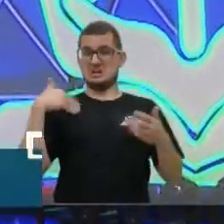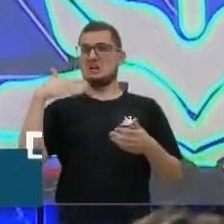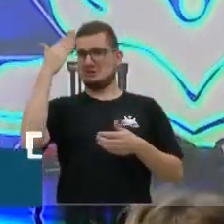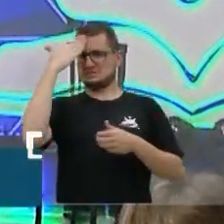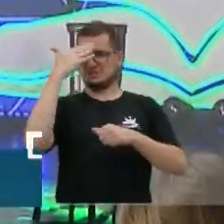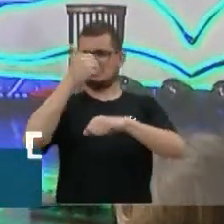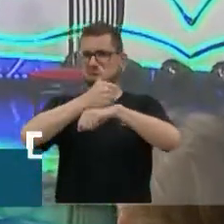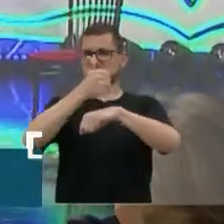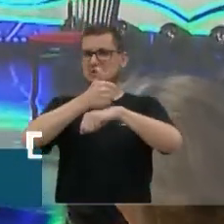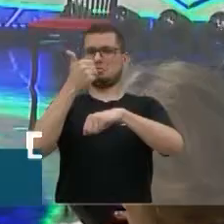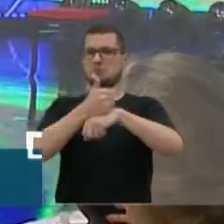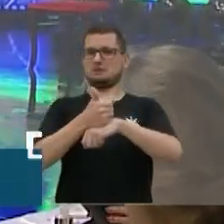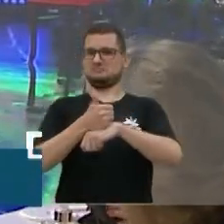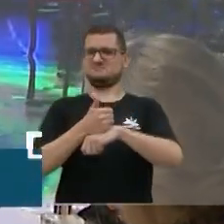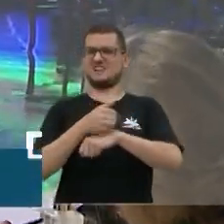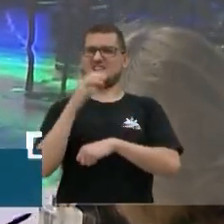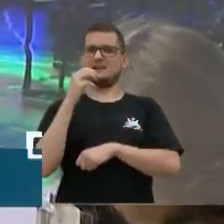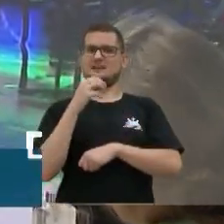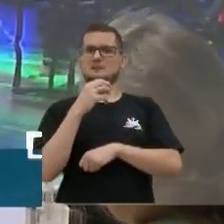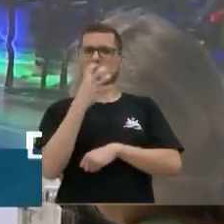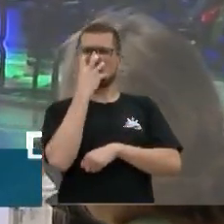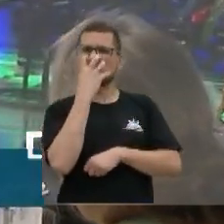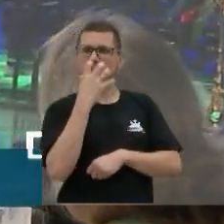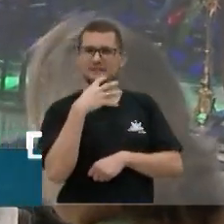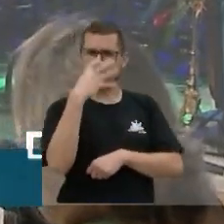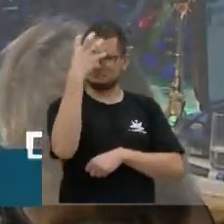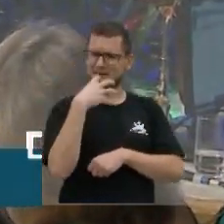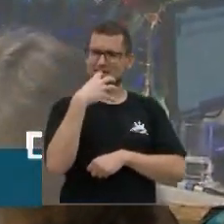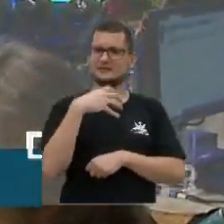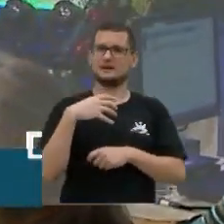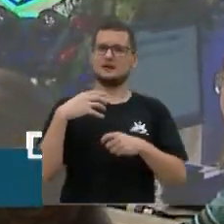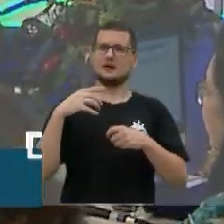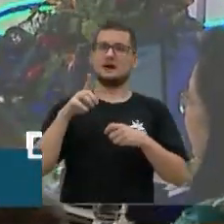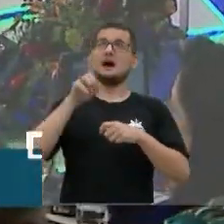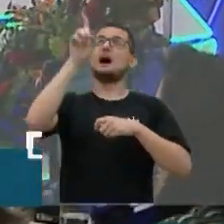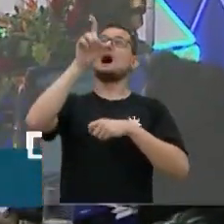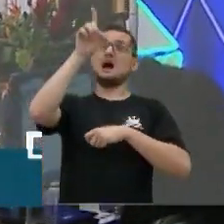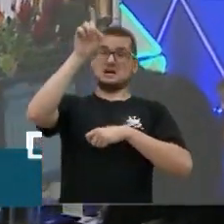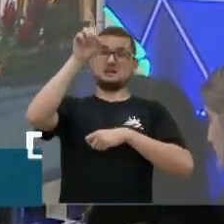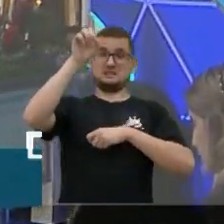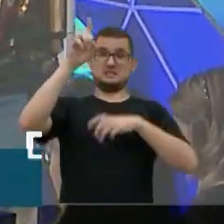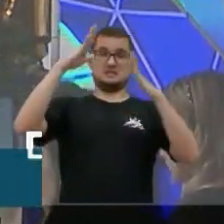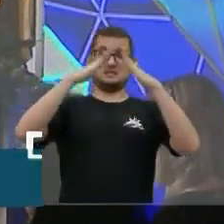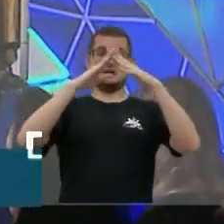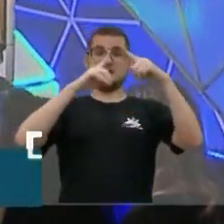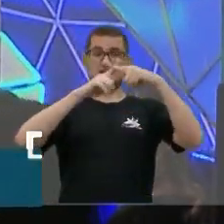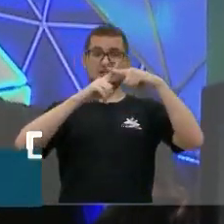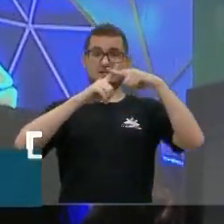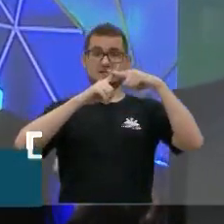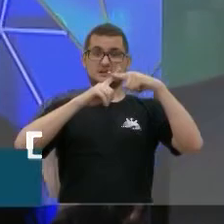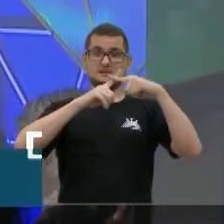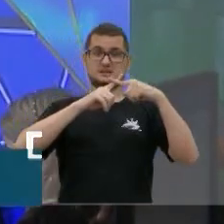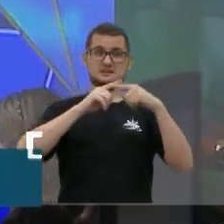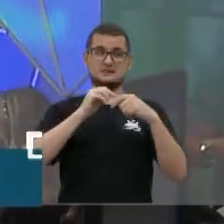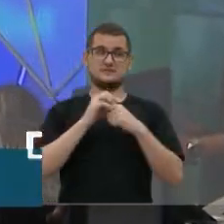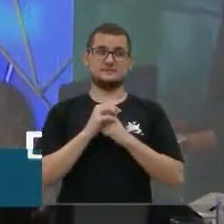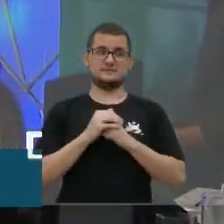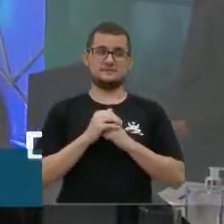doente. Mas nós estamos embaixo da igreja aqui, ó. Lá em cima, na verdade, assim, ó, em cima é a minha casa e depois a